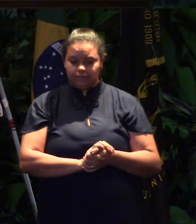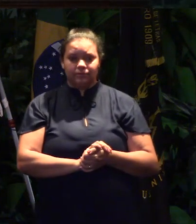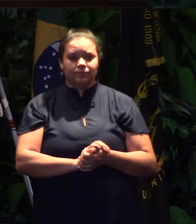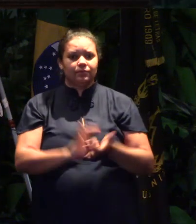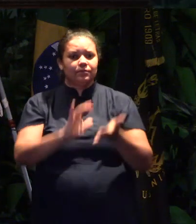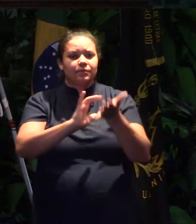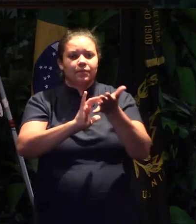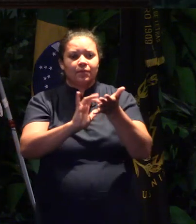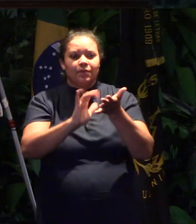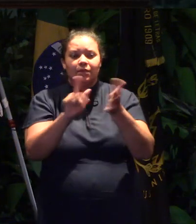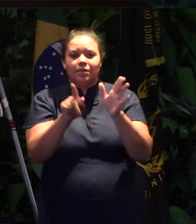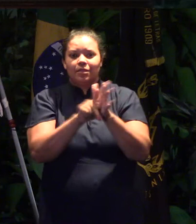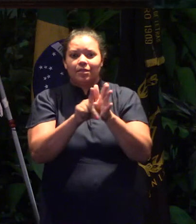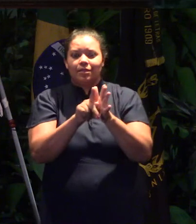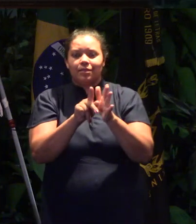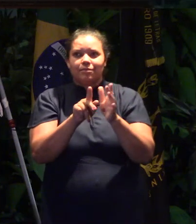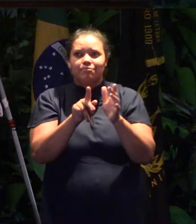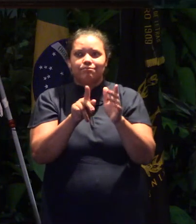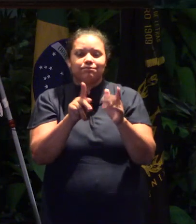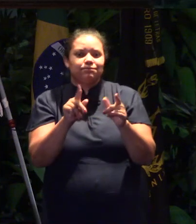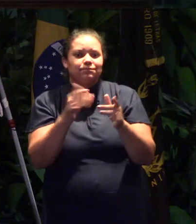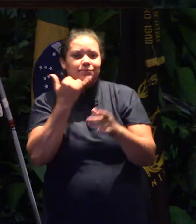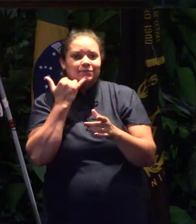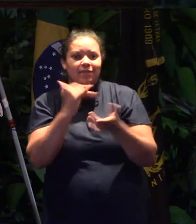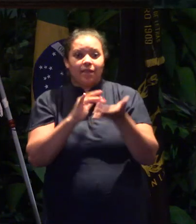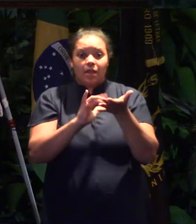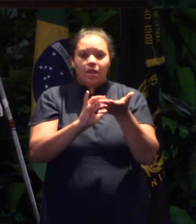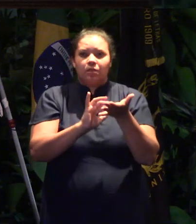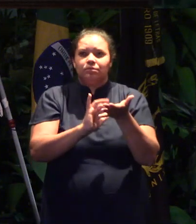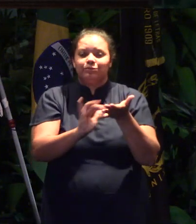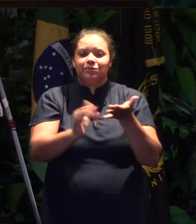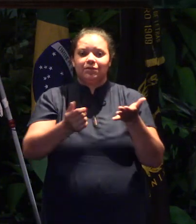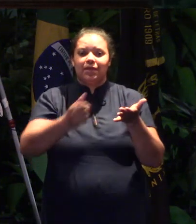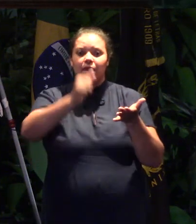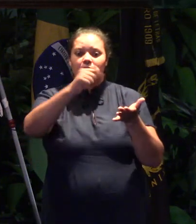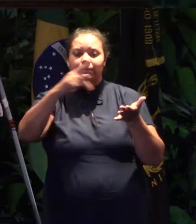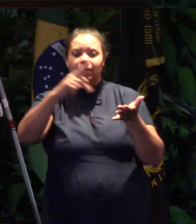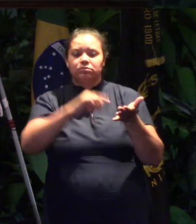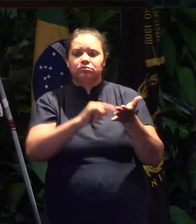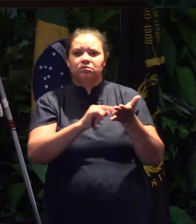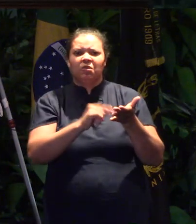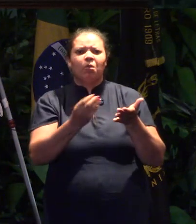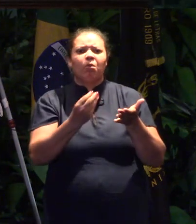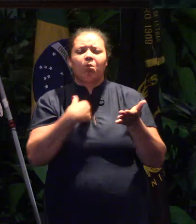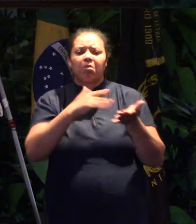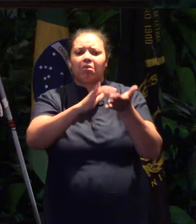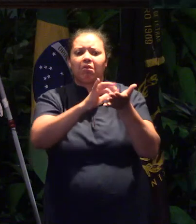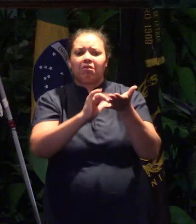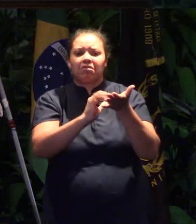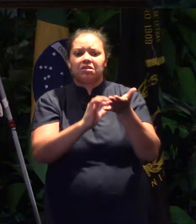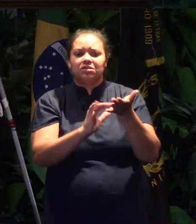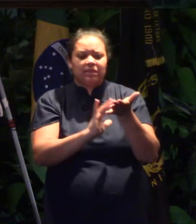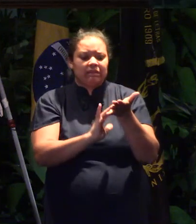iPods, essas coisas para música, eu falei, nossa, criaram um negócio super bacana de ouvir música e agora eu vou ficar fora, porque como é que eu vou digitar, né? Como é que eu vou, se a